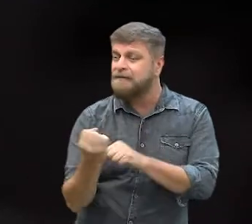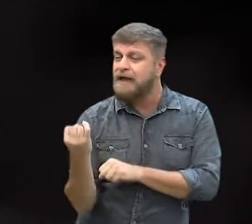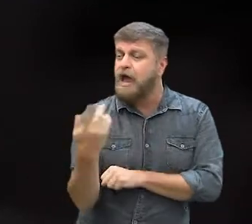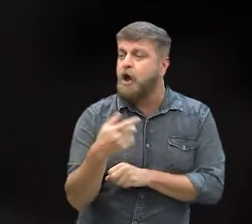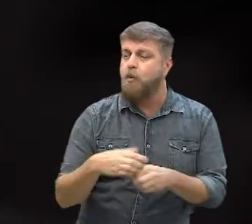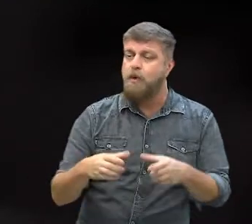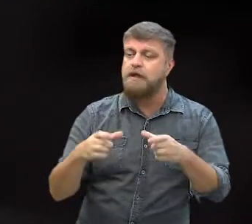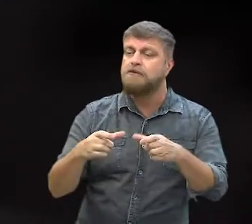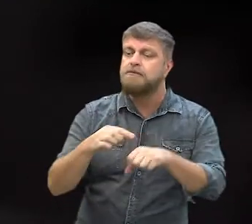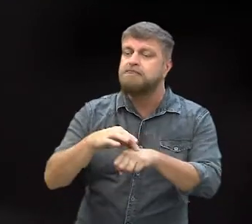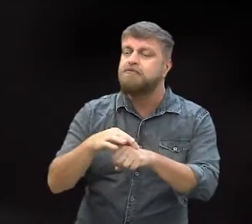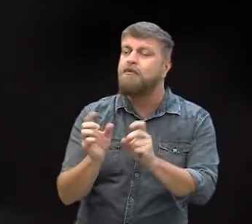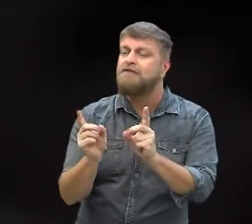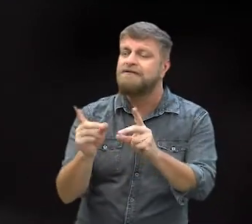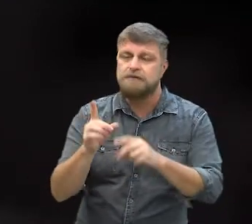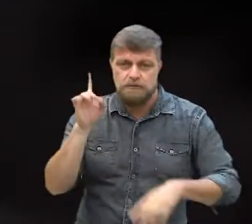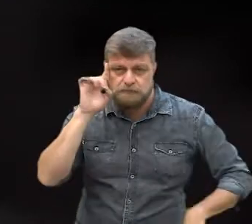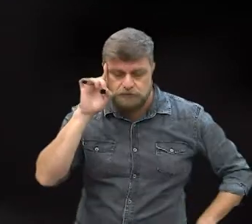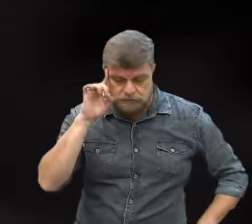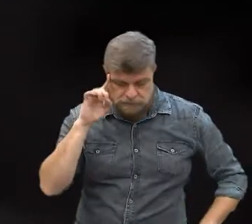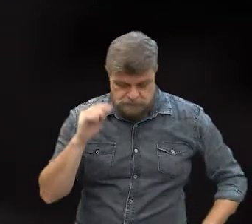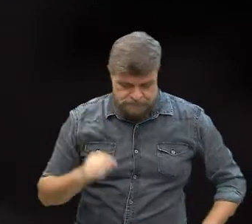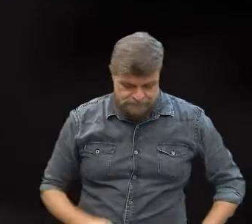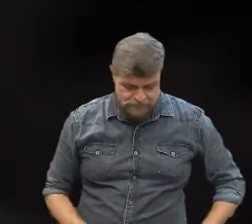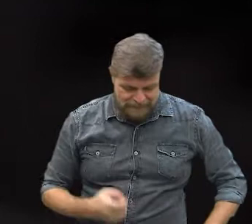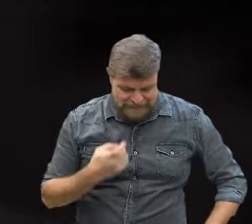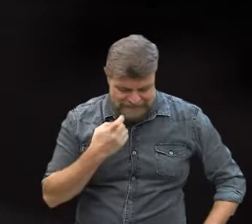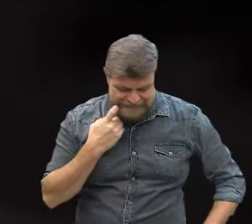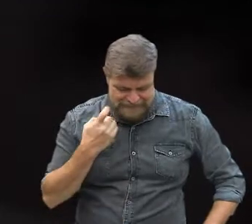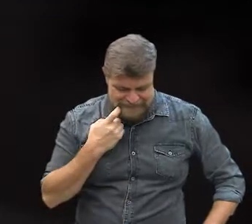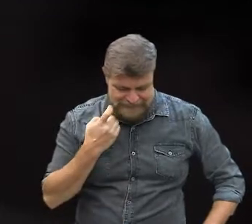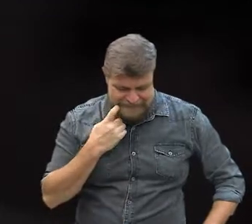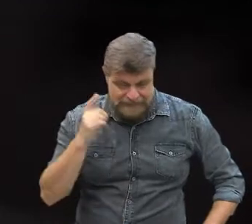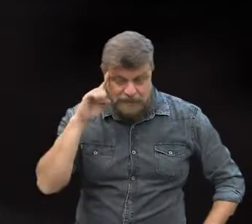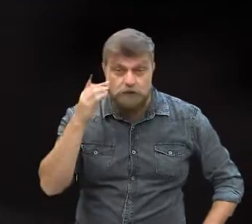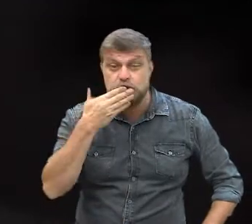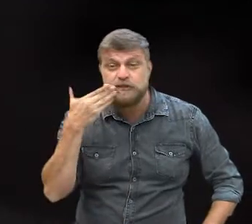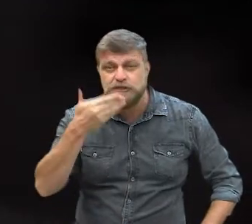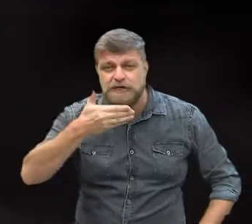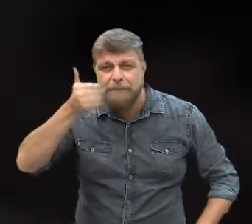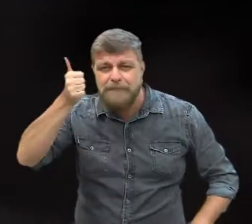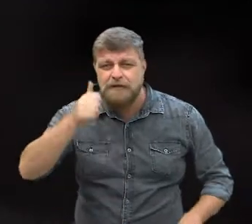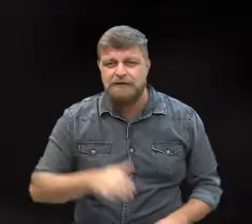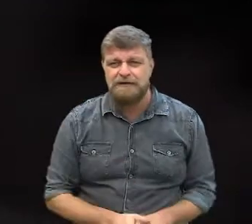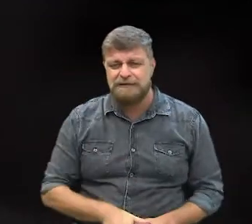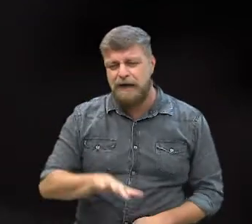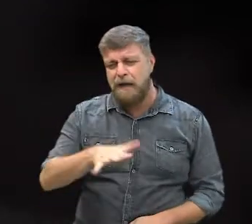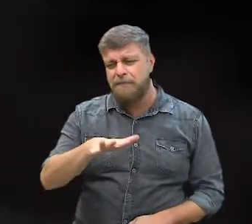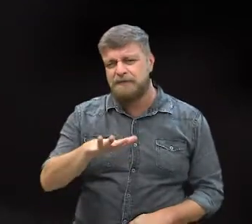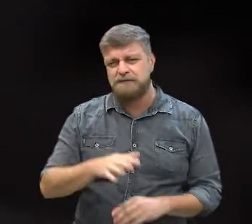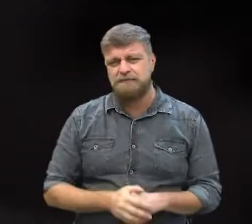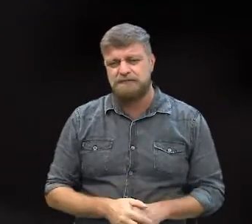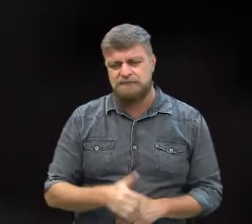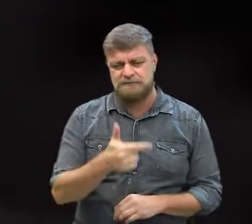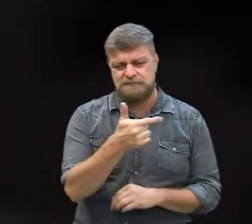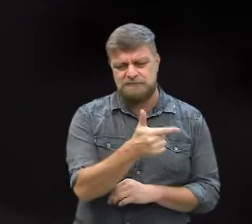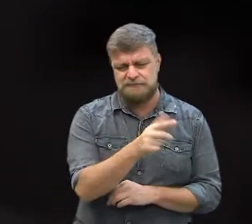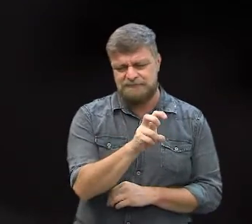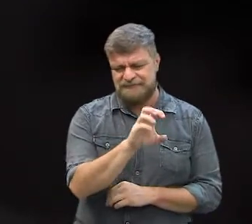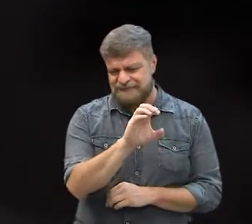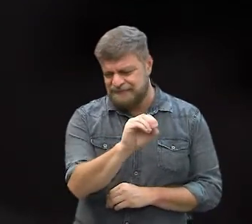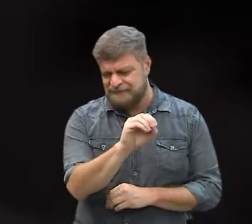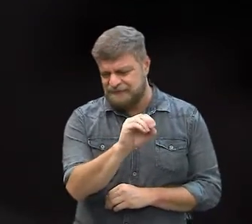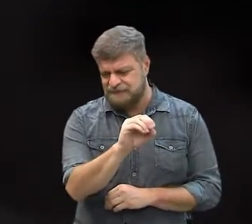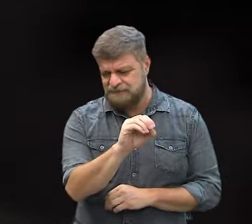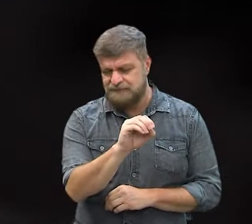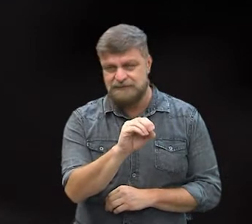vocês vendiam? Num dia? O nosso melhor dia é uma sexta-feira, uns 250